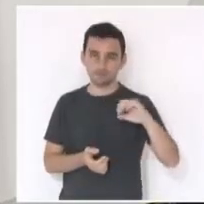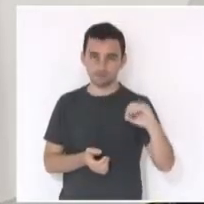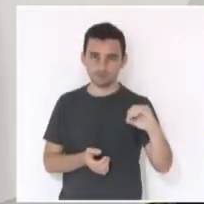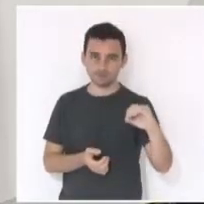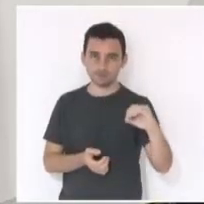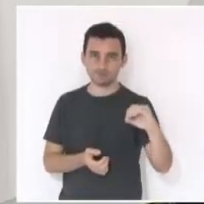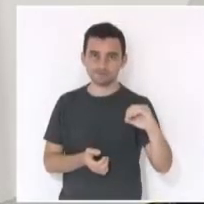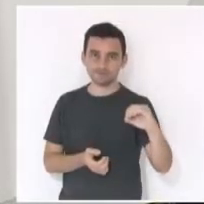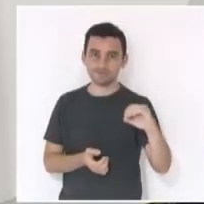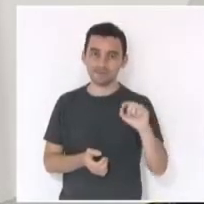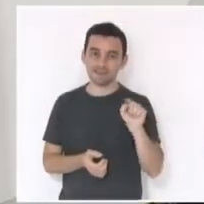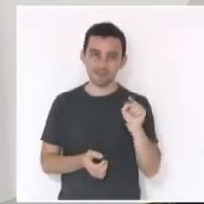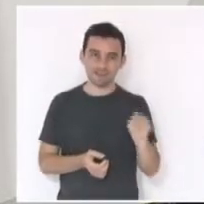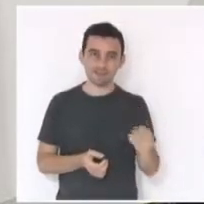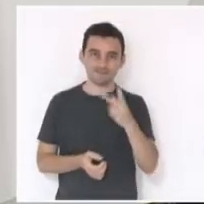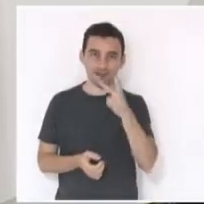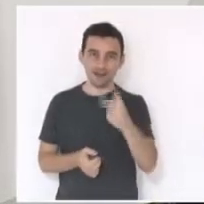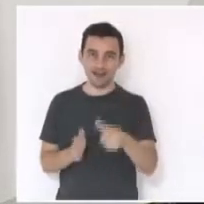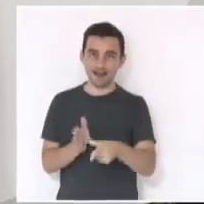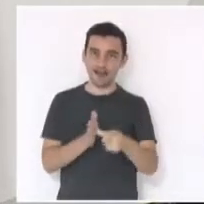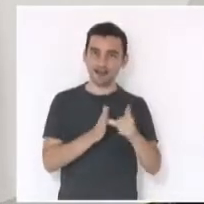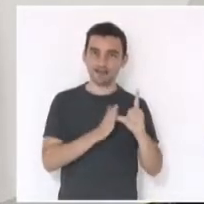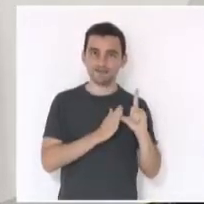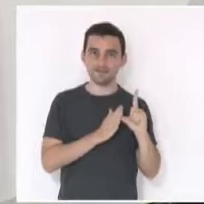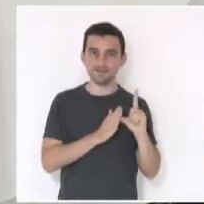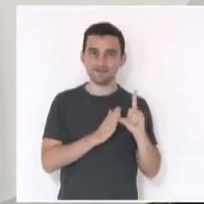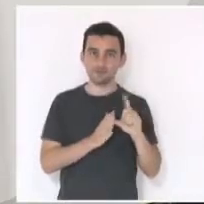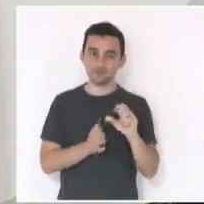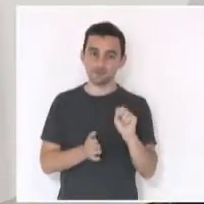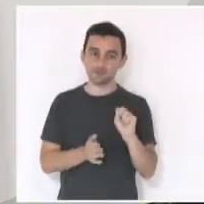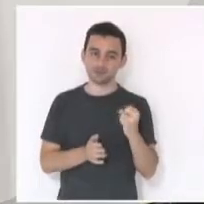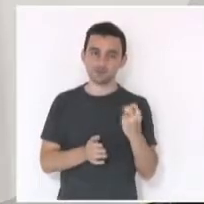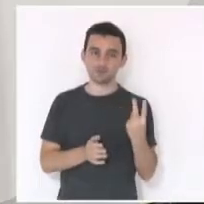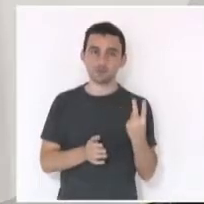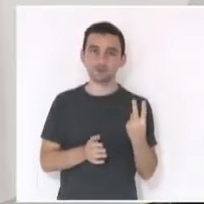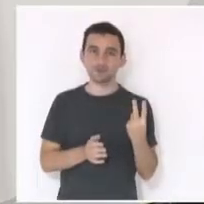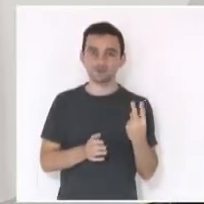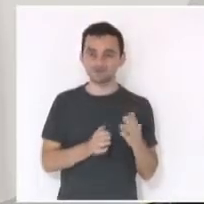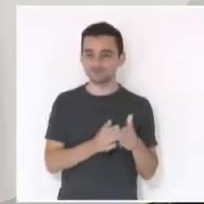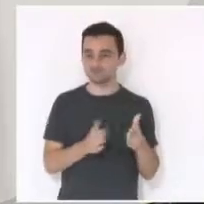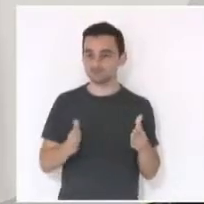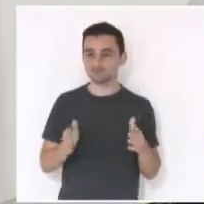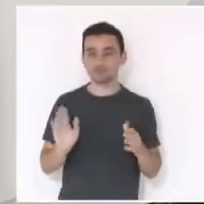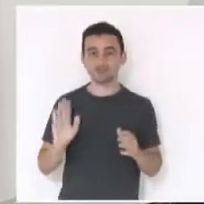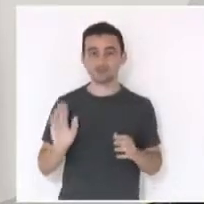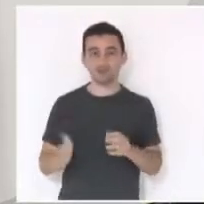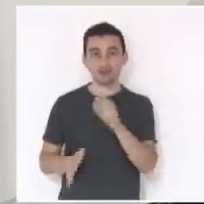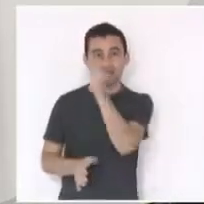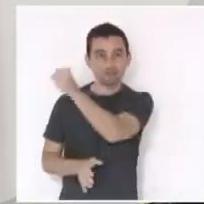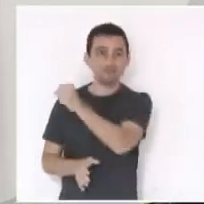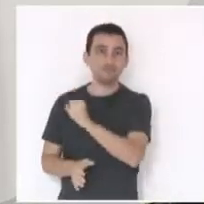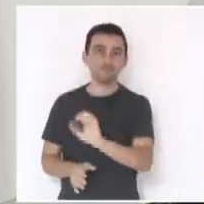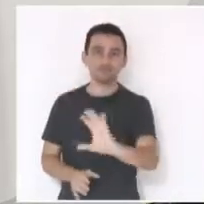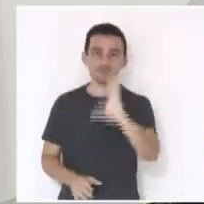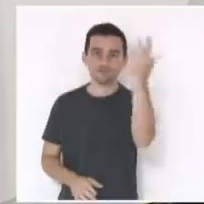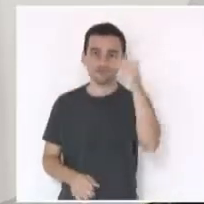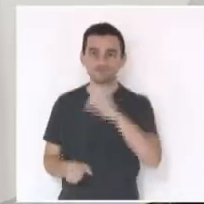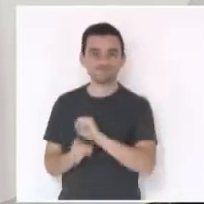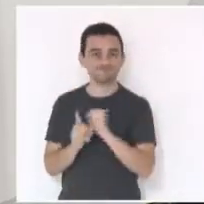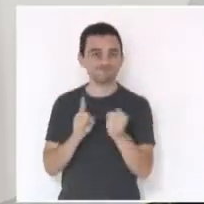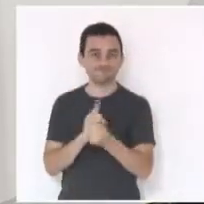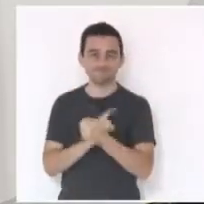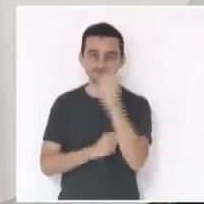aquilo que lhe havia para enunciado em 82 e já era a realidade no seio da nossa sociedade